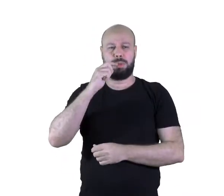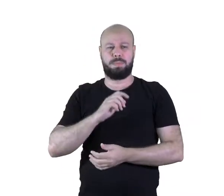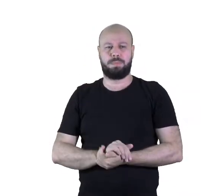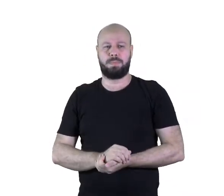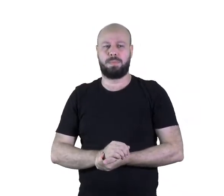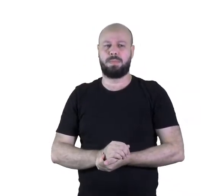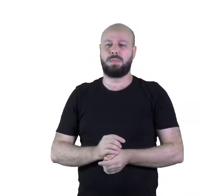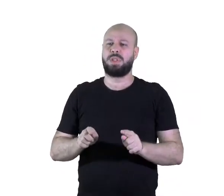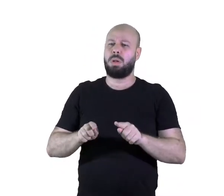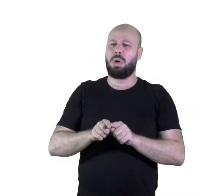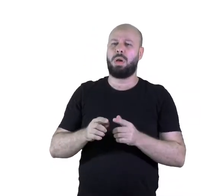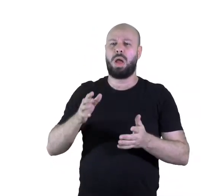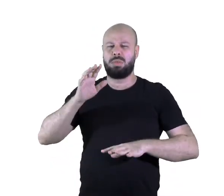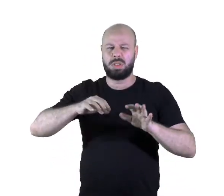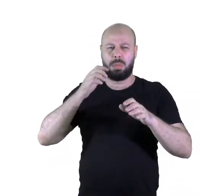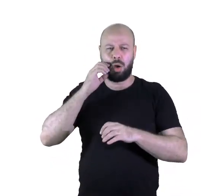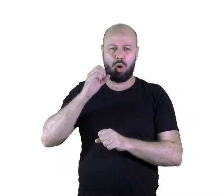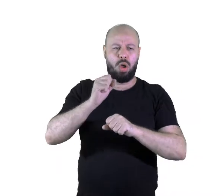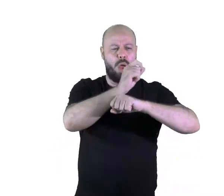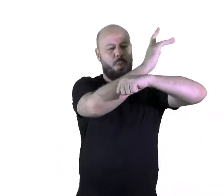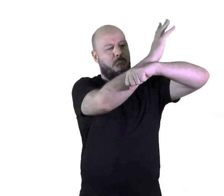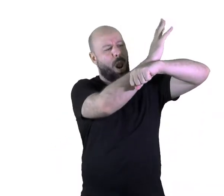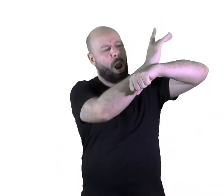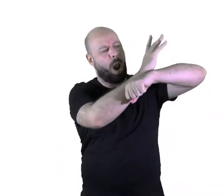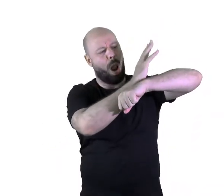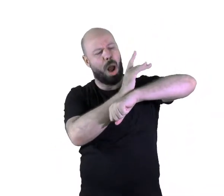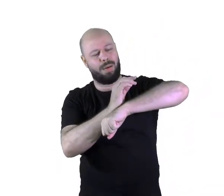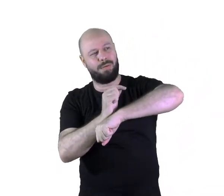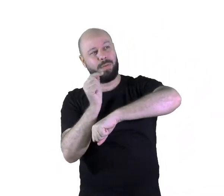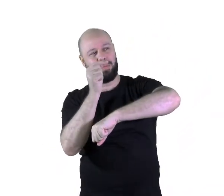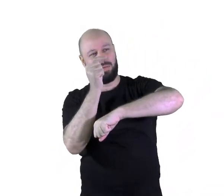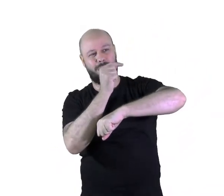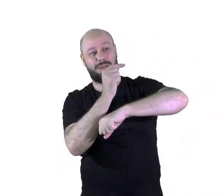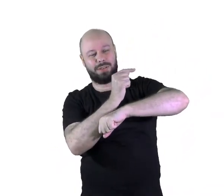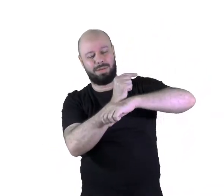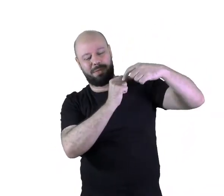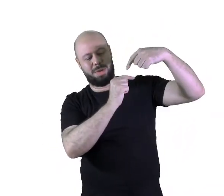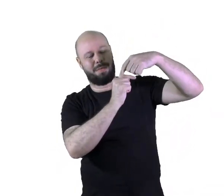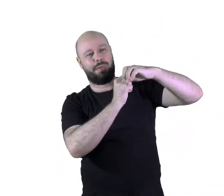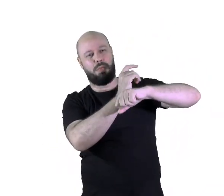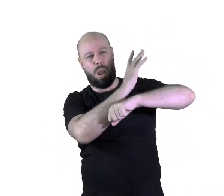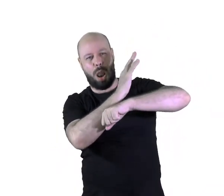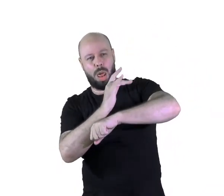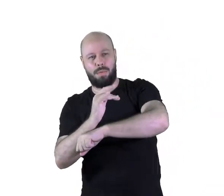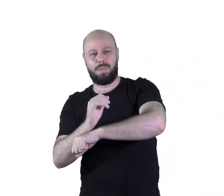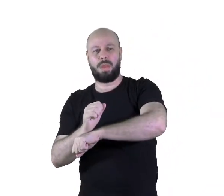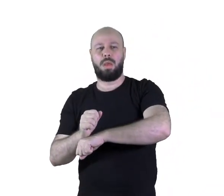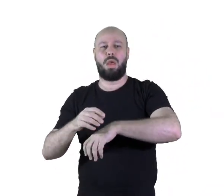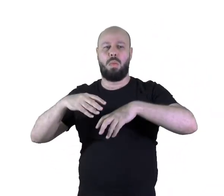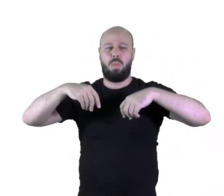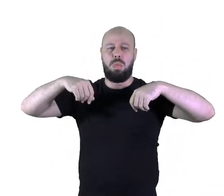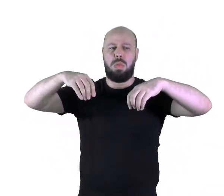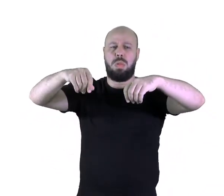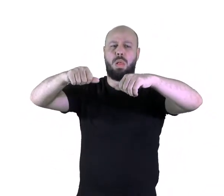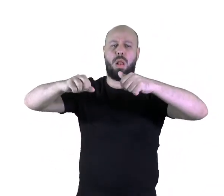que têm uma cauda brilhante que cruzam o céu, poeira cósmica e outros